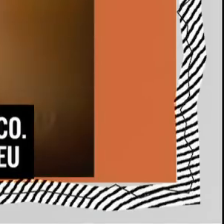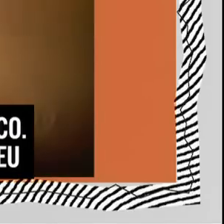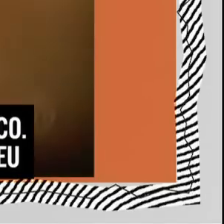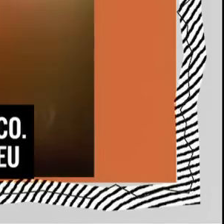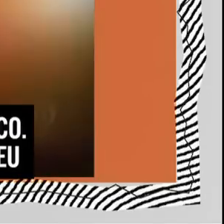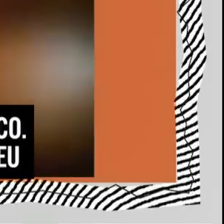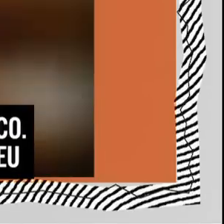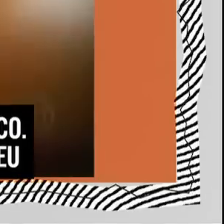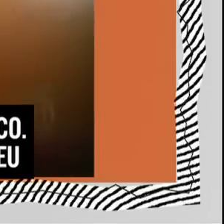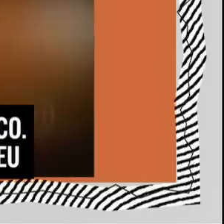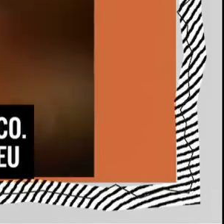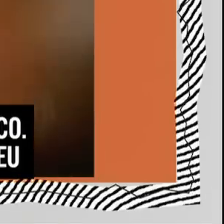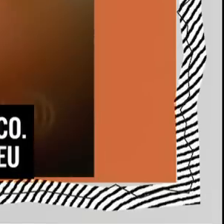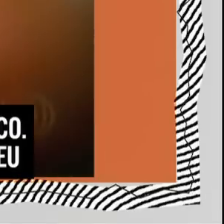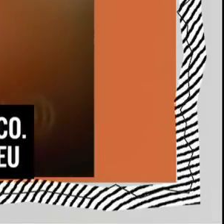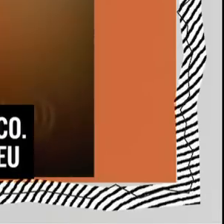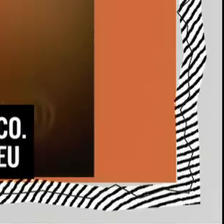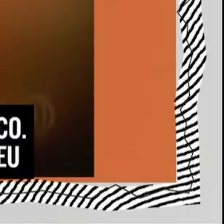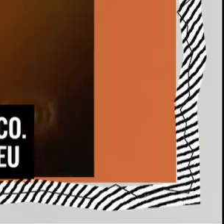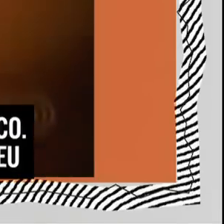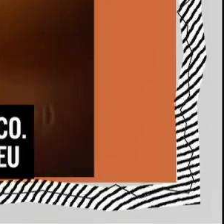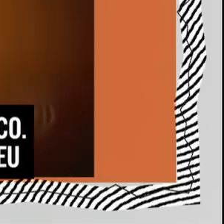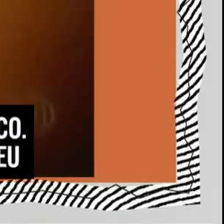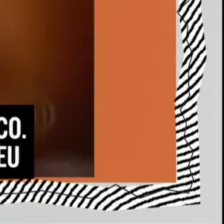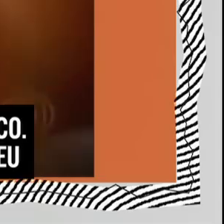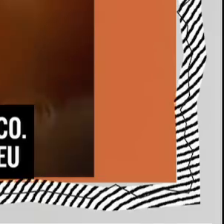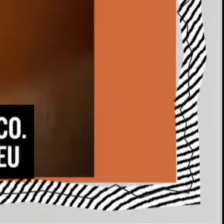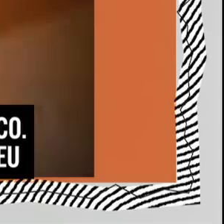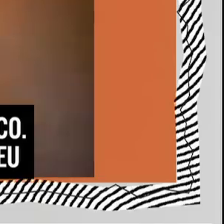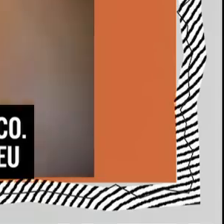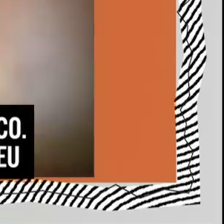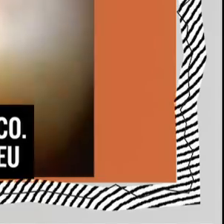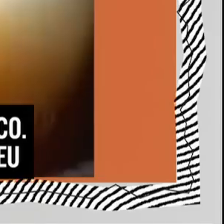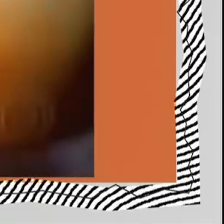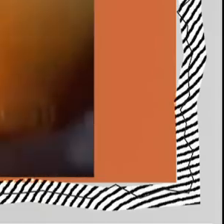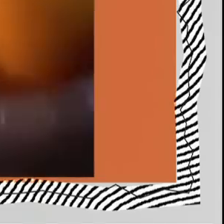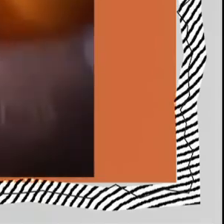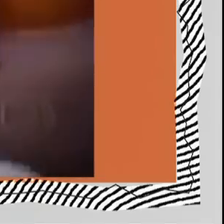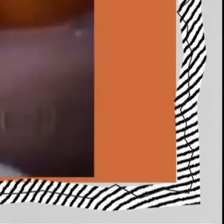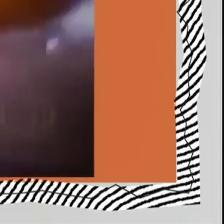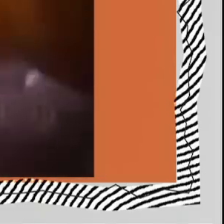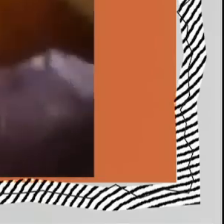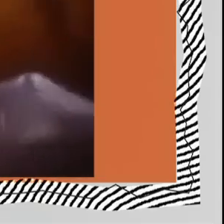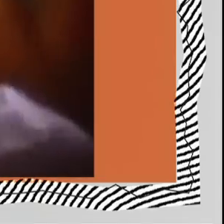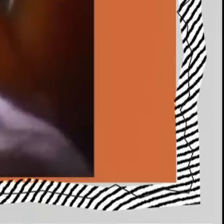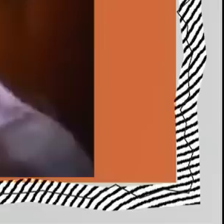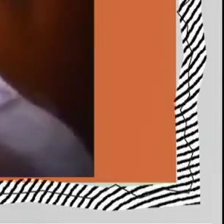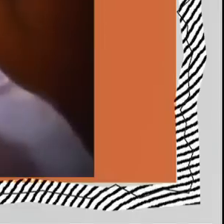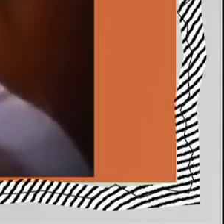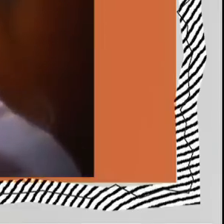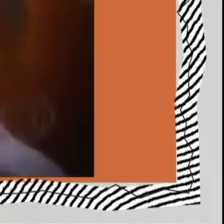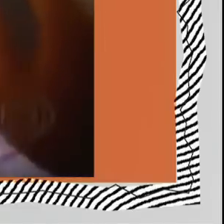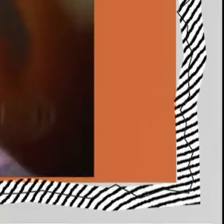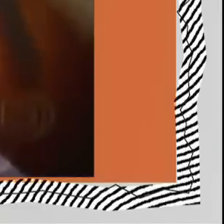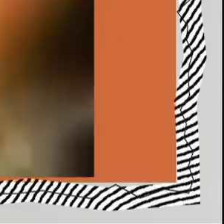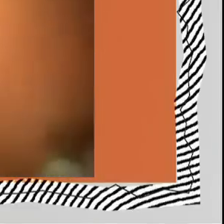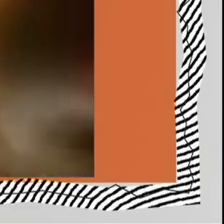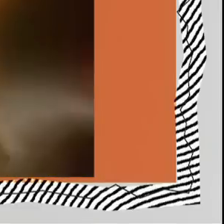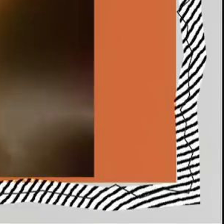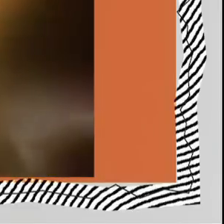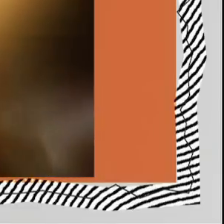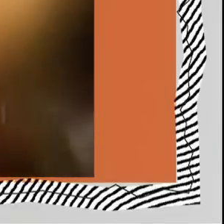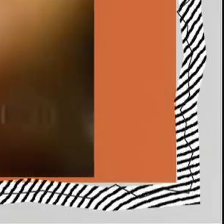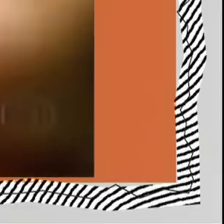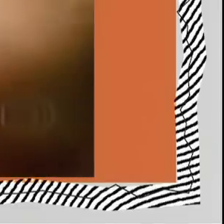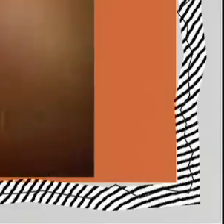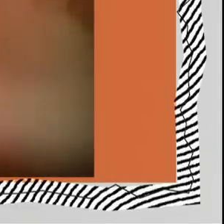o tráfico, o que o mundo tem a mostrar para ele, entendeu? Ele tem 3 anos, ele mora na favela, ele sabe o